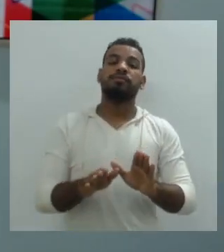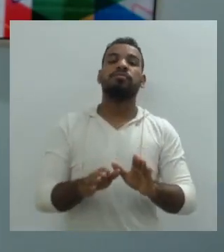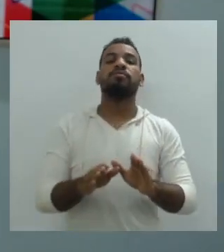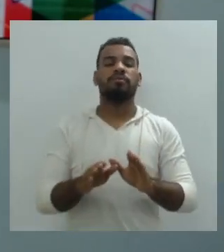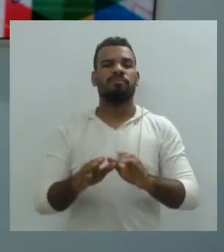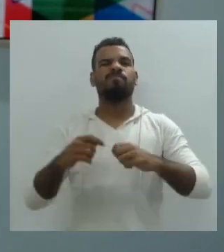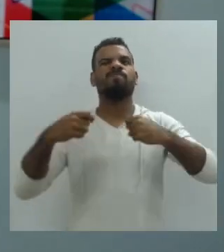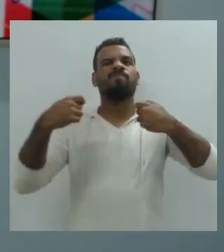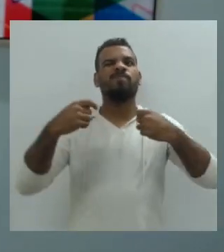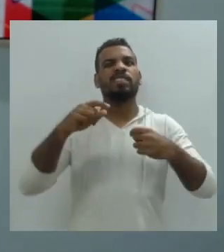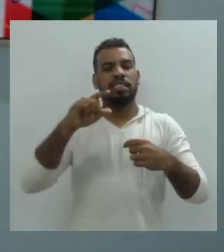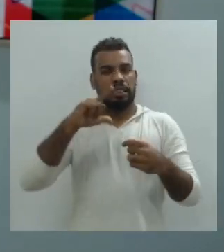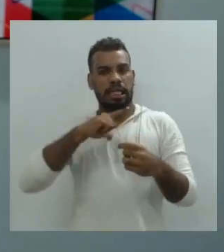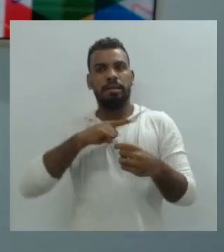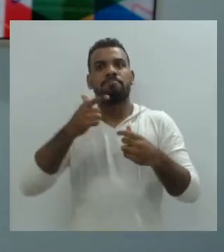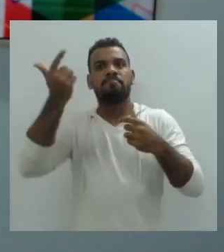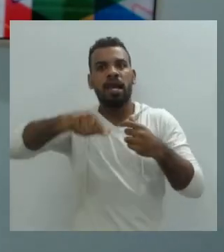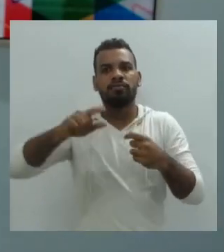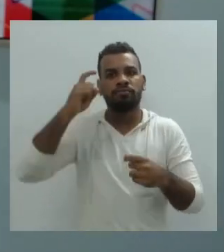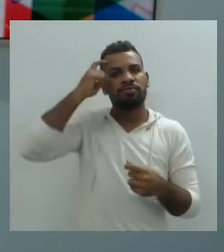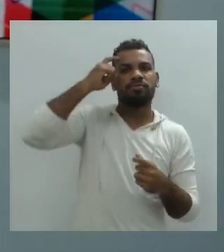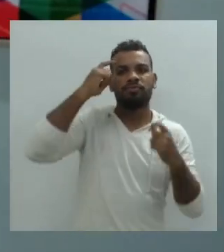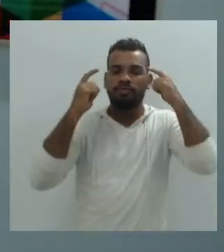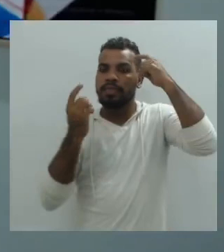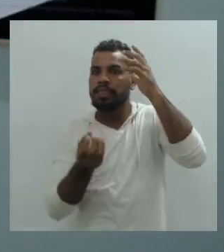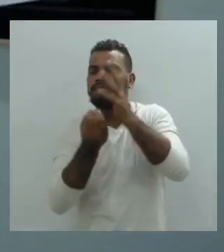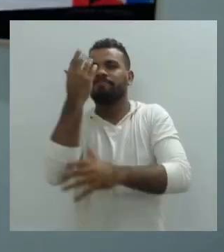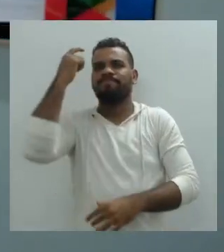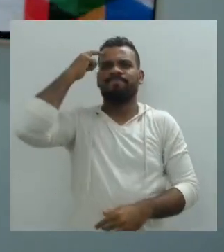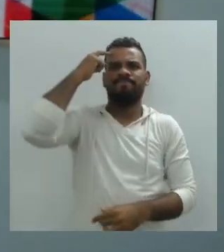abre-se um leque de muita discussão.